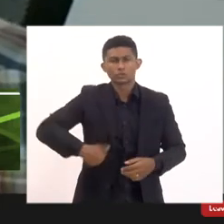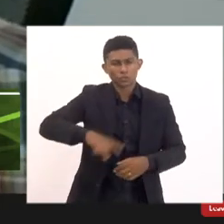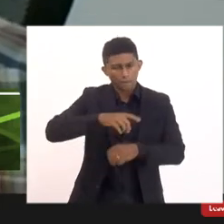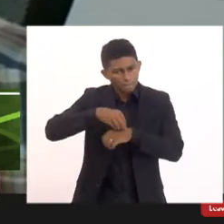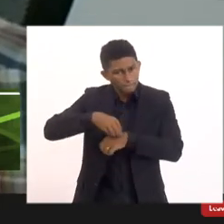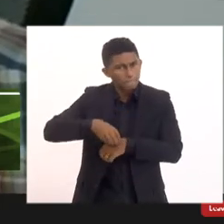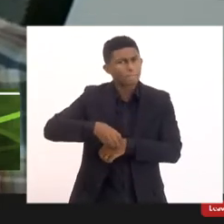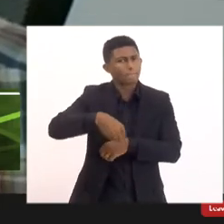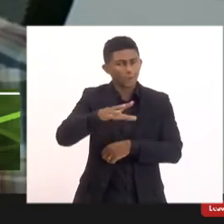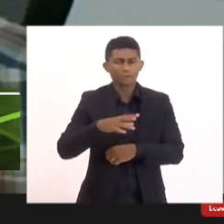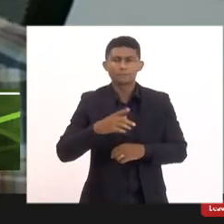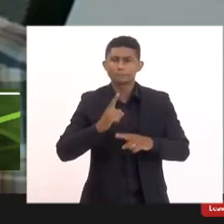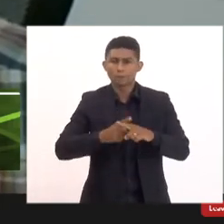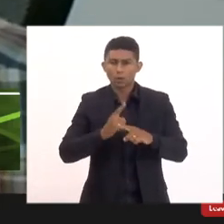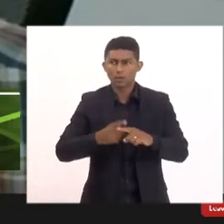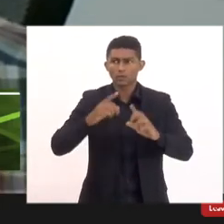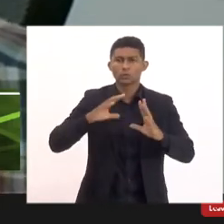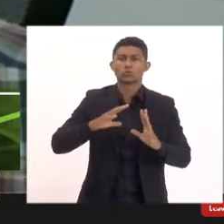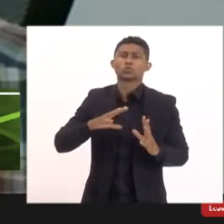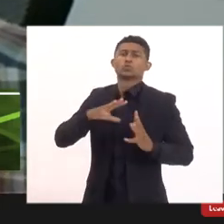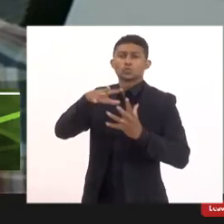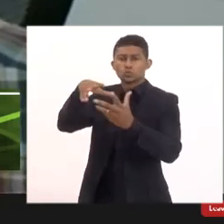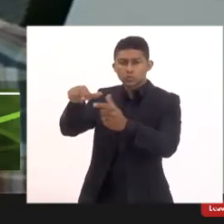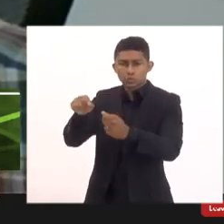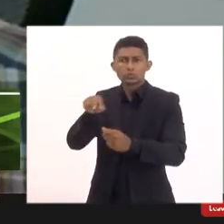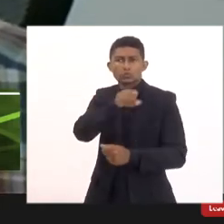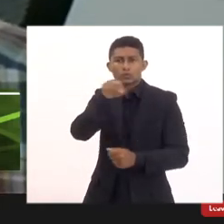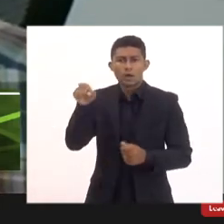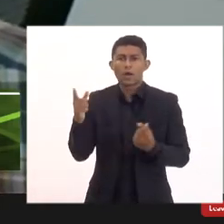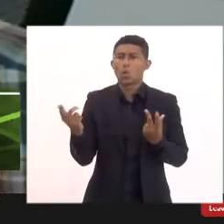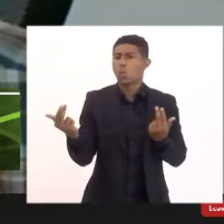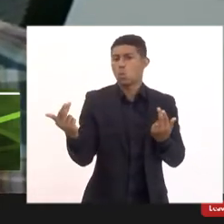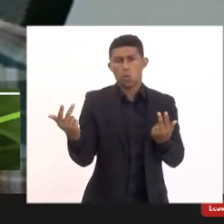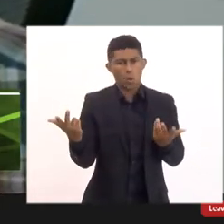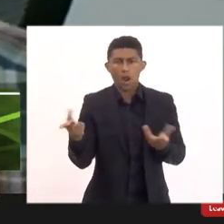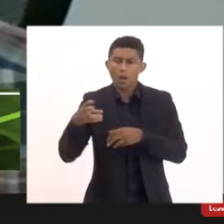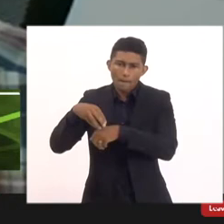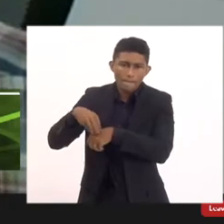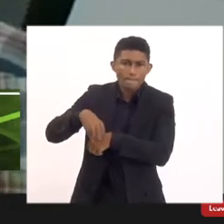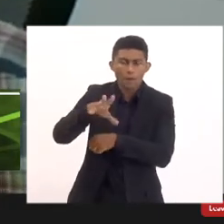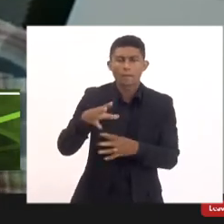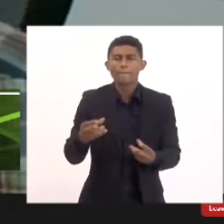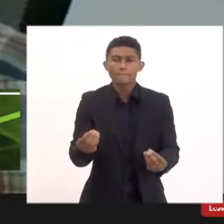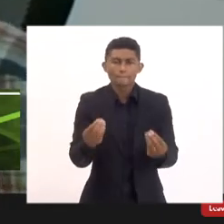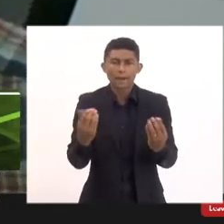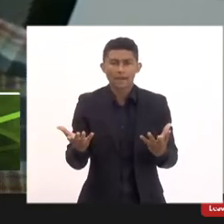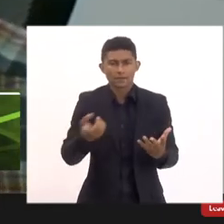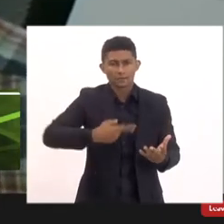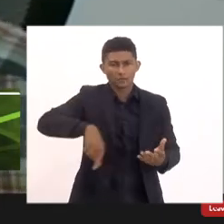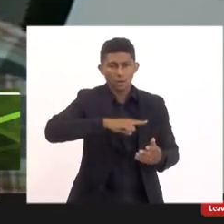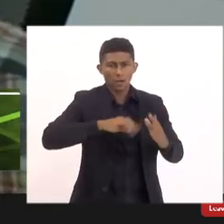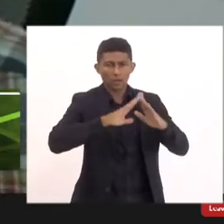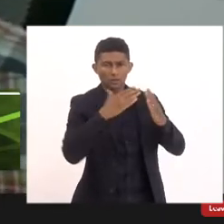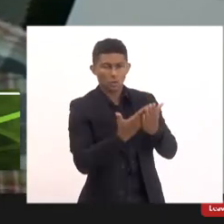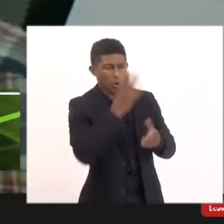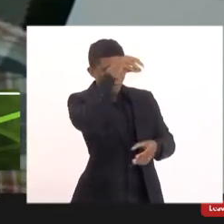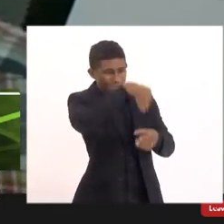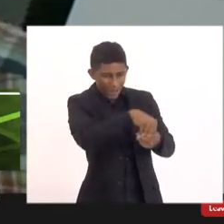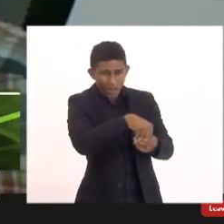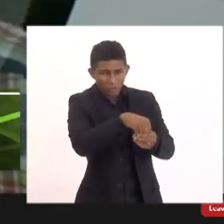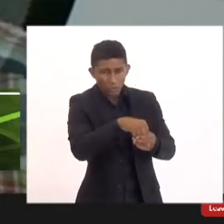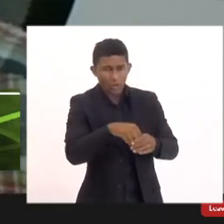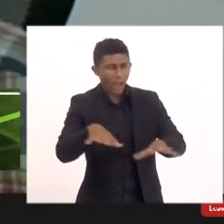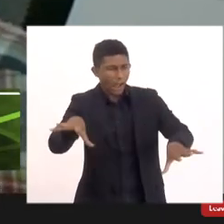sido uma recomendação internacional, exatamente para a gente evitar surtos ou pequenos surtos dentro de escolas, né? Então, ela